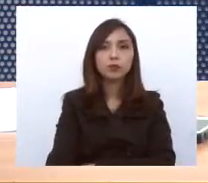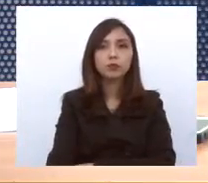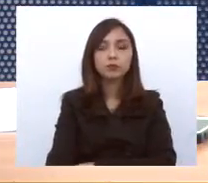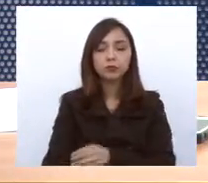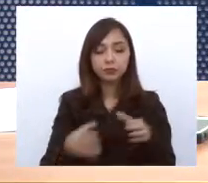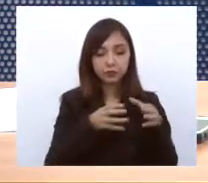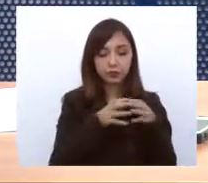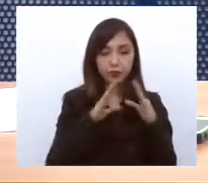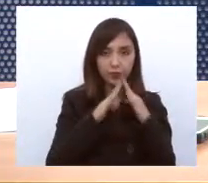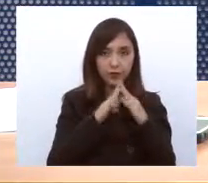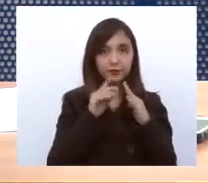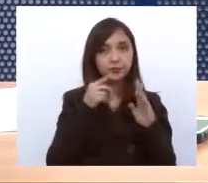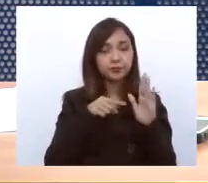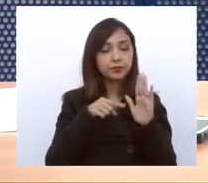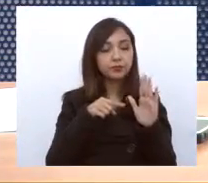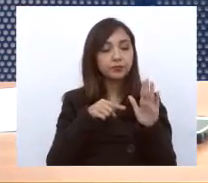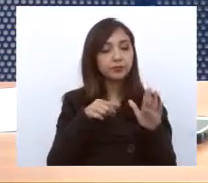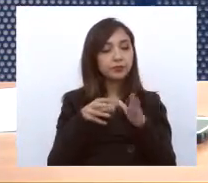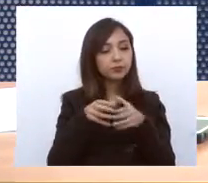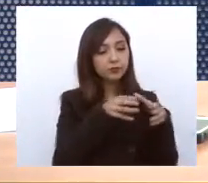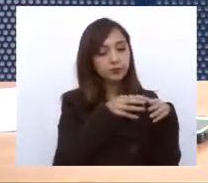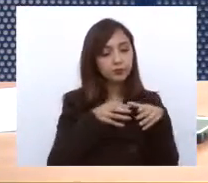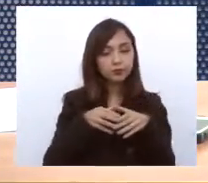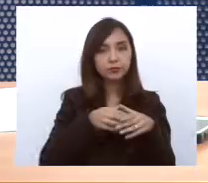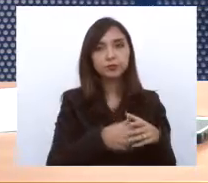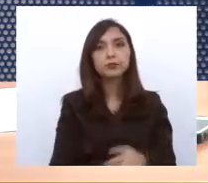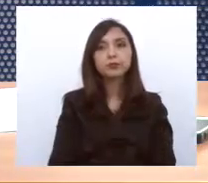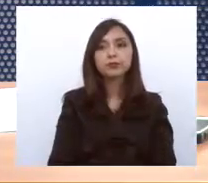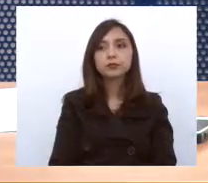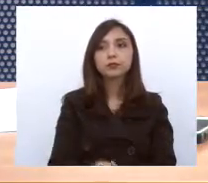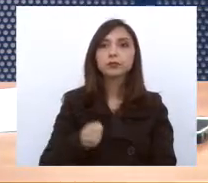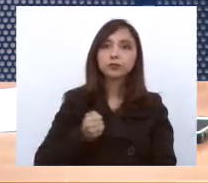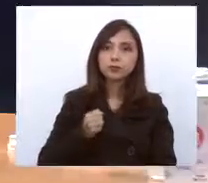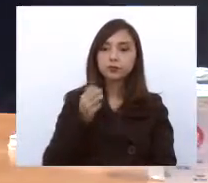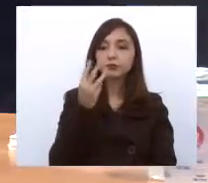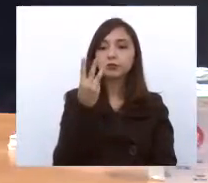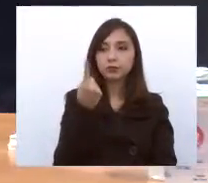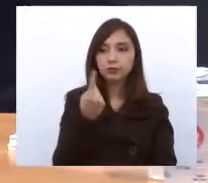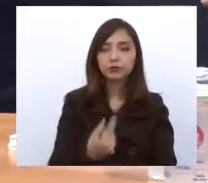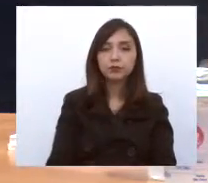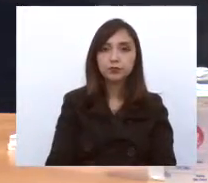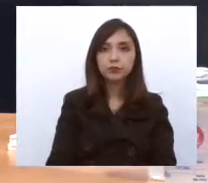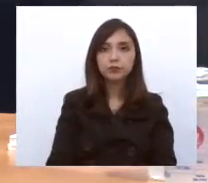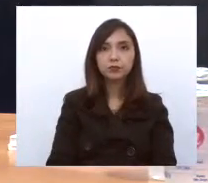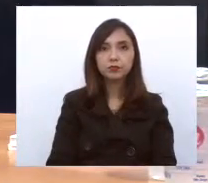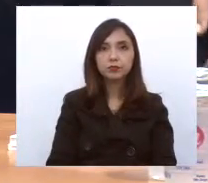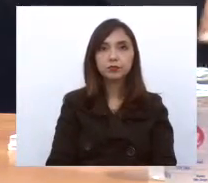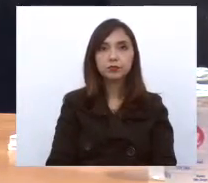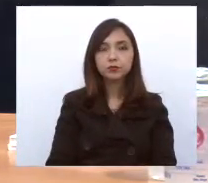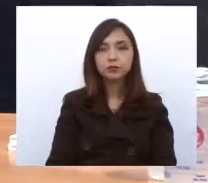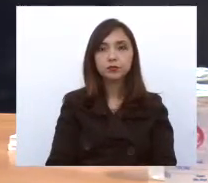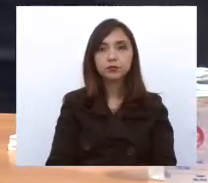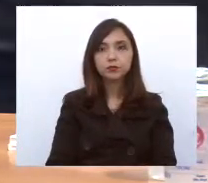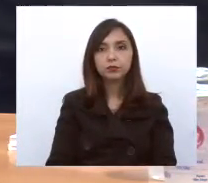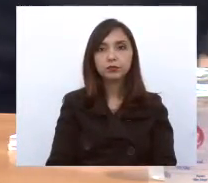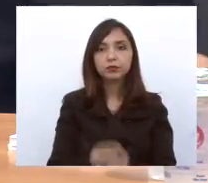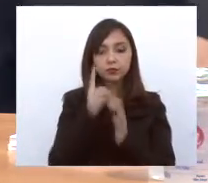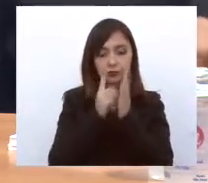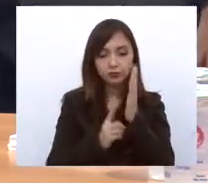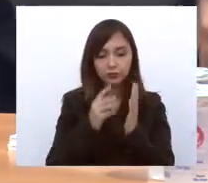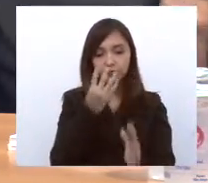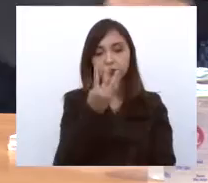Consulta a casa do presente projeto é objeto de deliberação. Considerado as comissões. Item 31. Leitura e deliberação do projeto de decreto